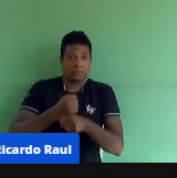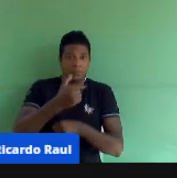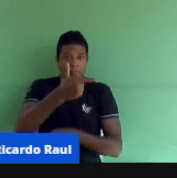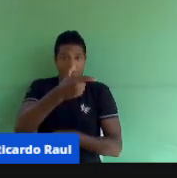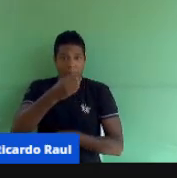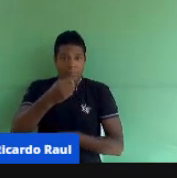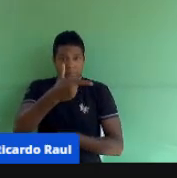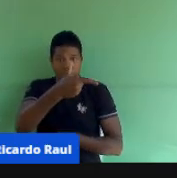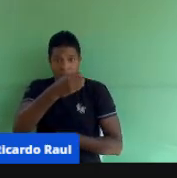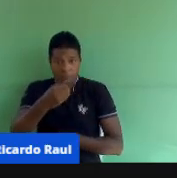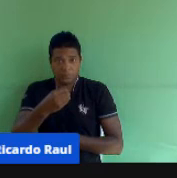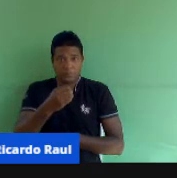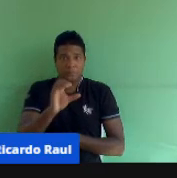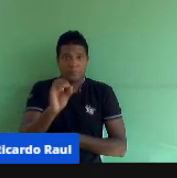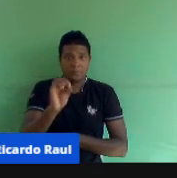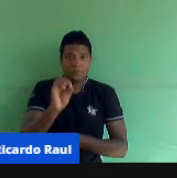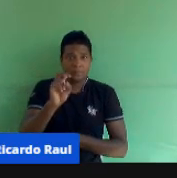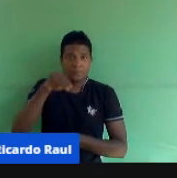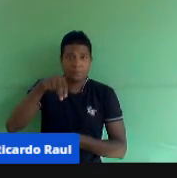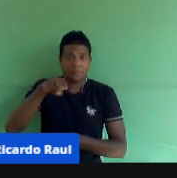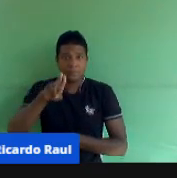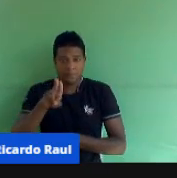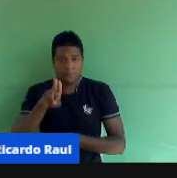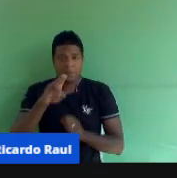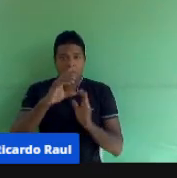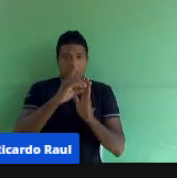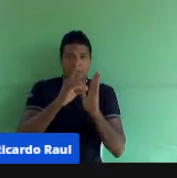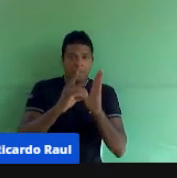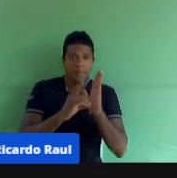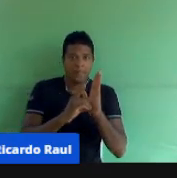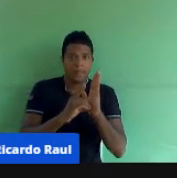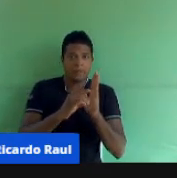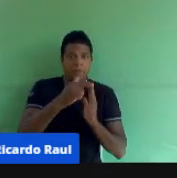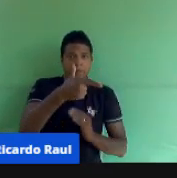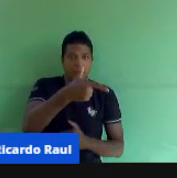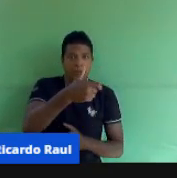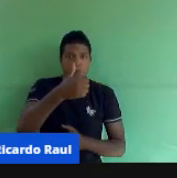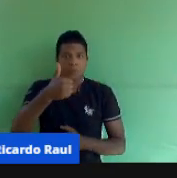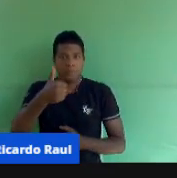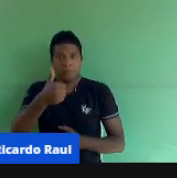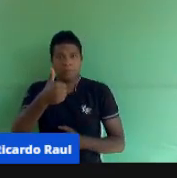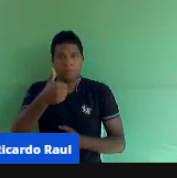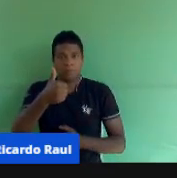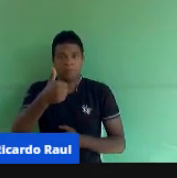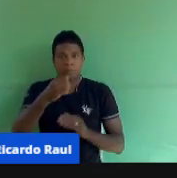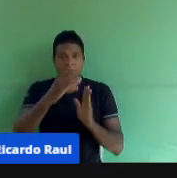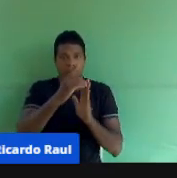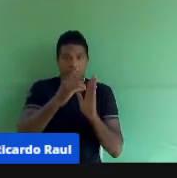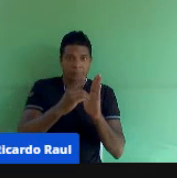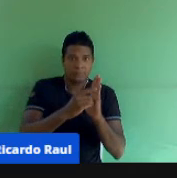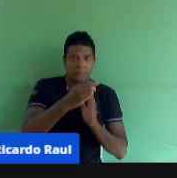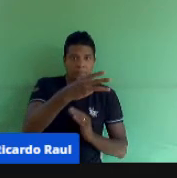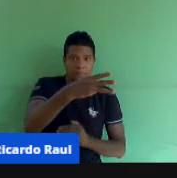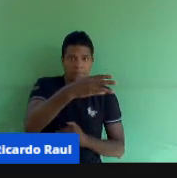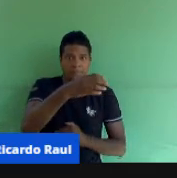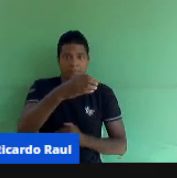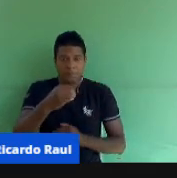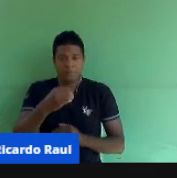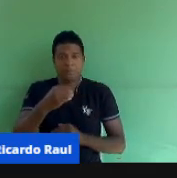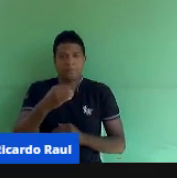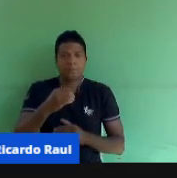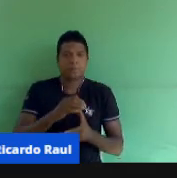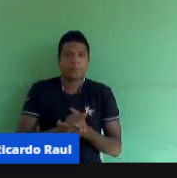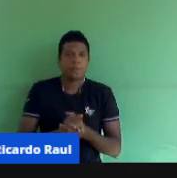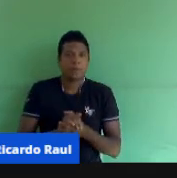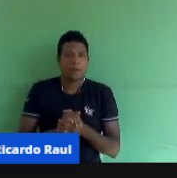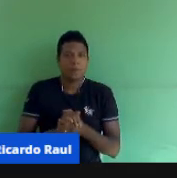né, declarou aí que essa década, né, de 21 a 30, é a década aí da restauração dos ecossistemas. Então, os países, eles